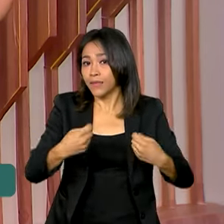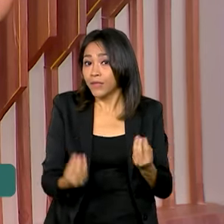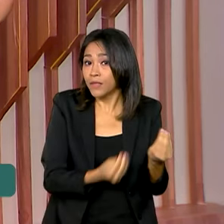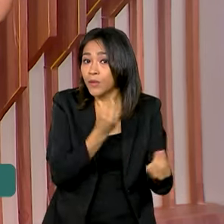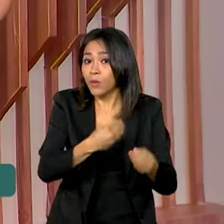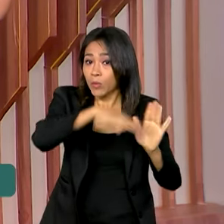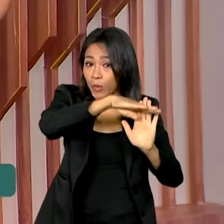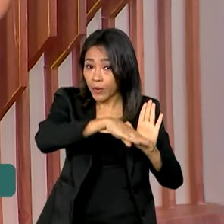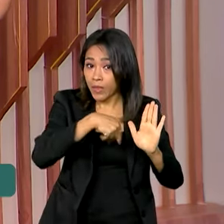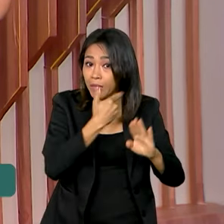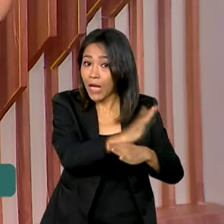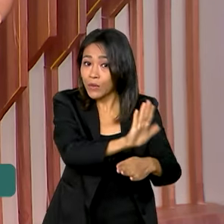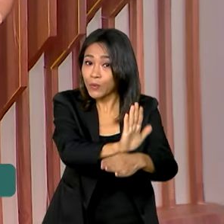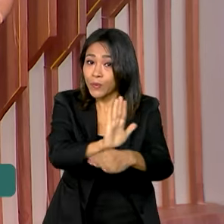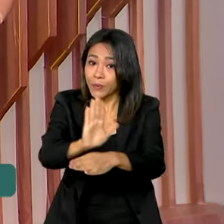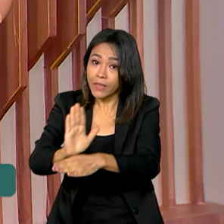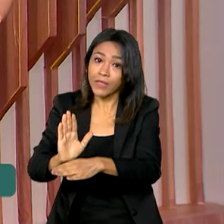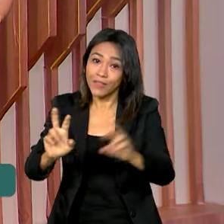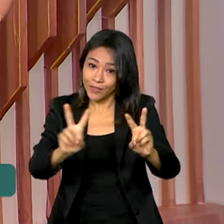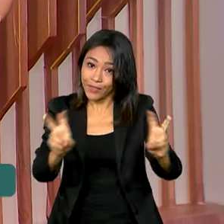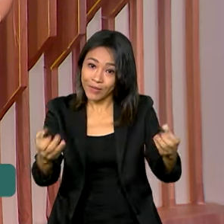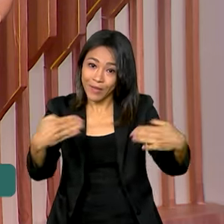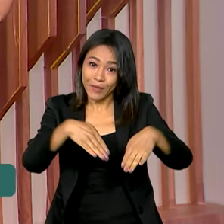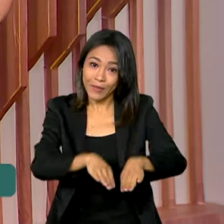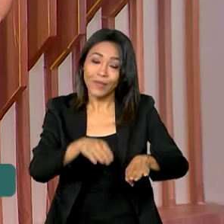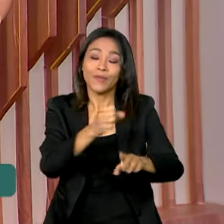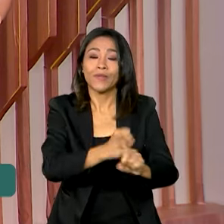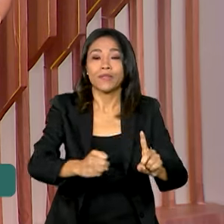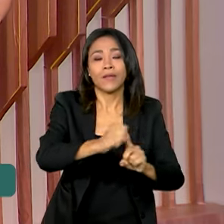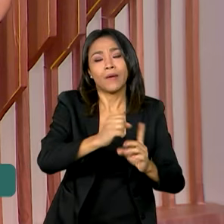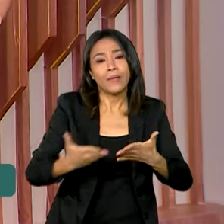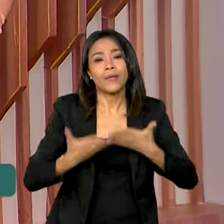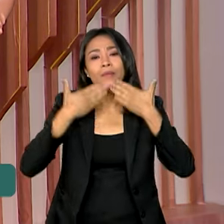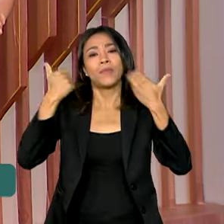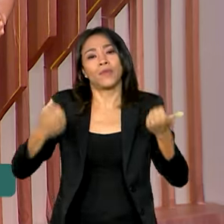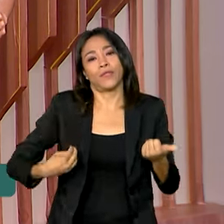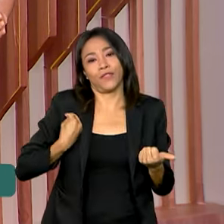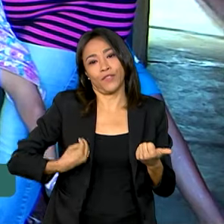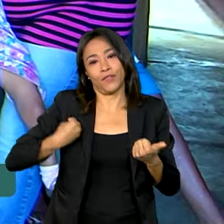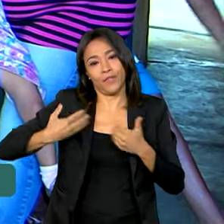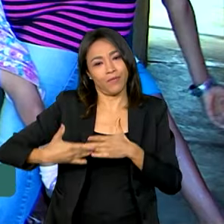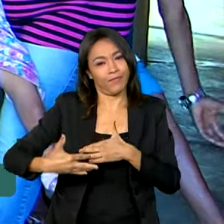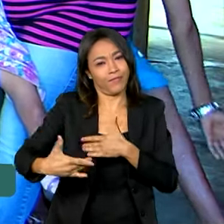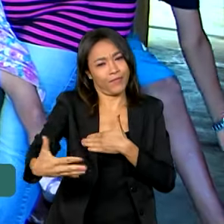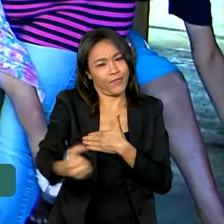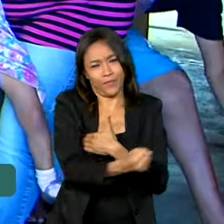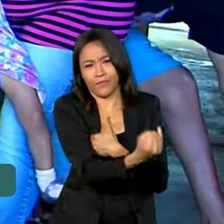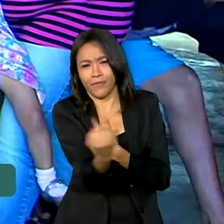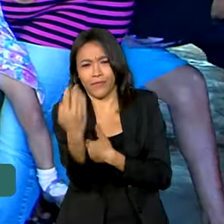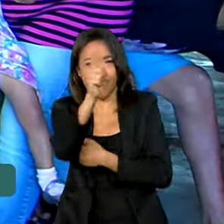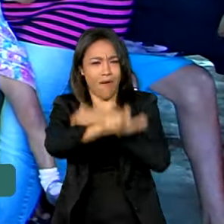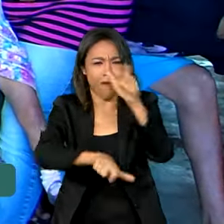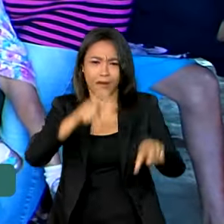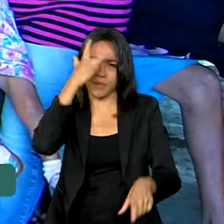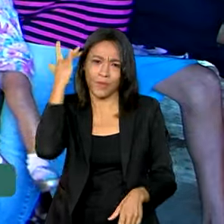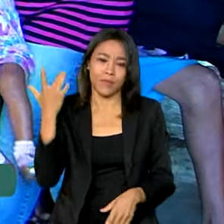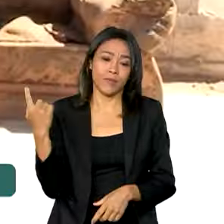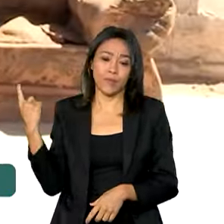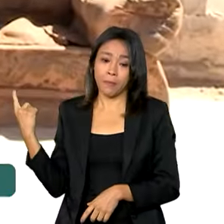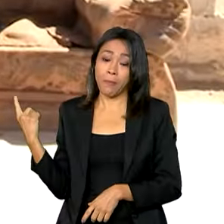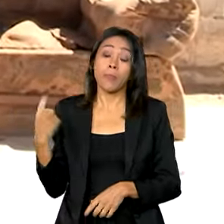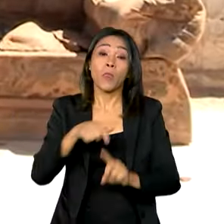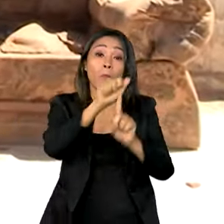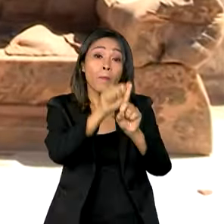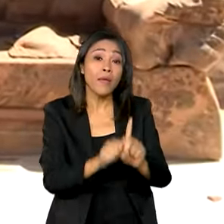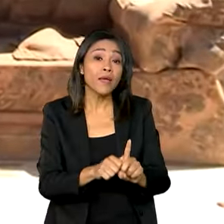programa está ajudando na inclusão social e na melhoria da vida de milhares de brasileiros. No mês da criança, o